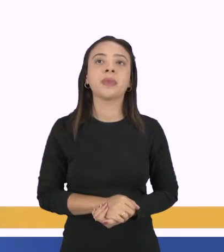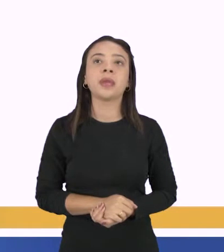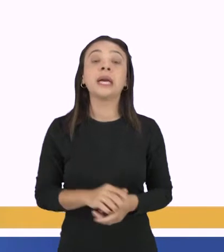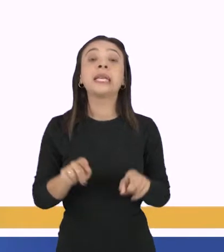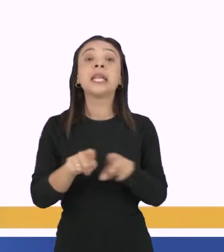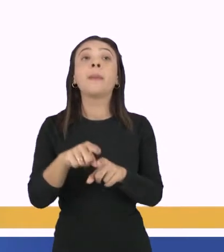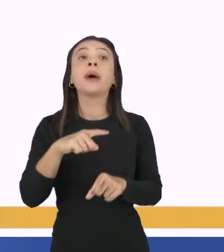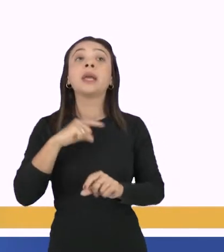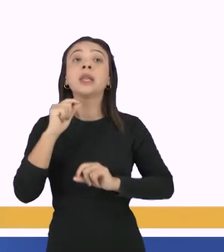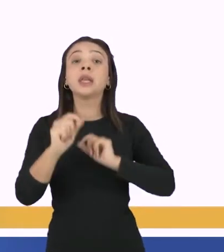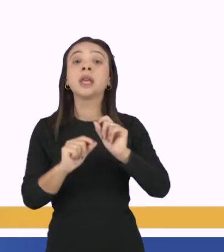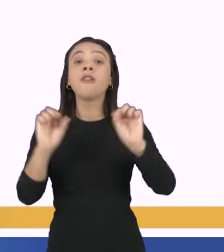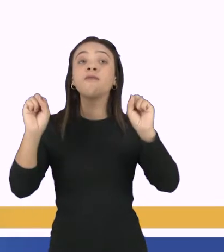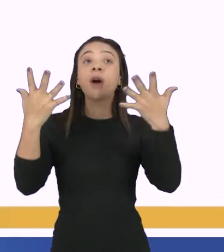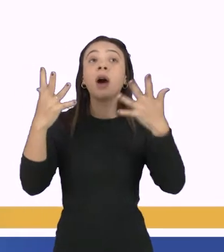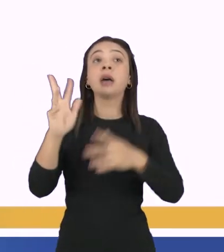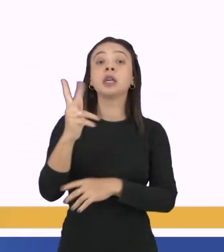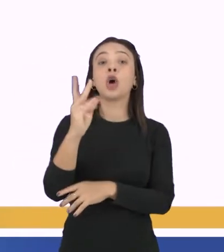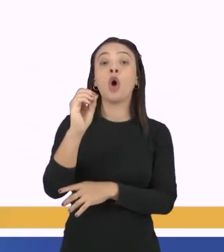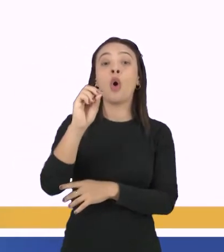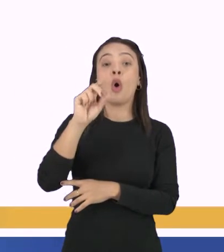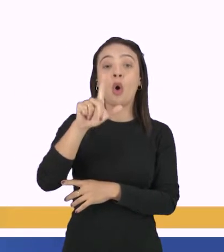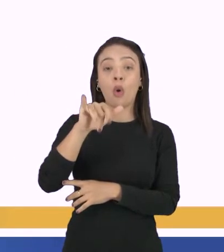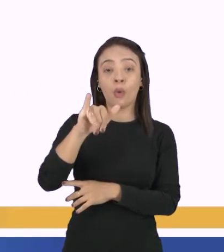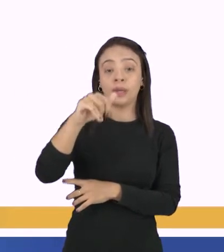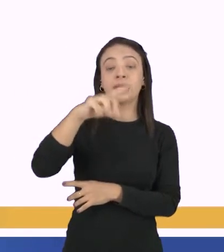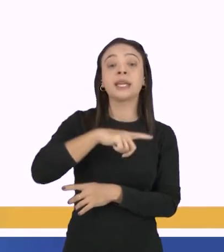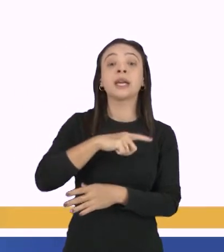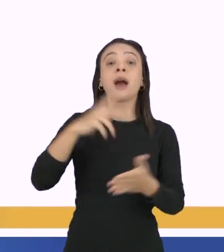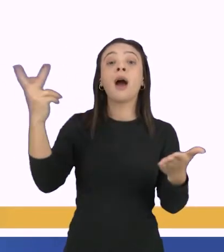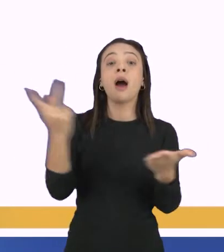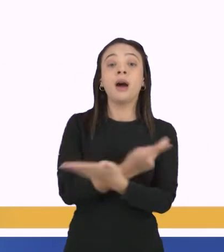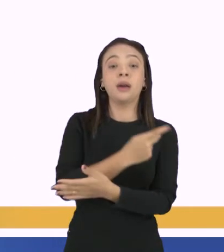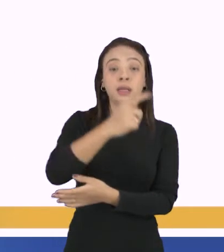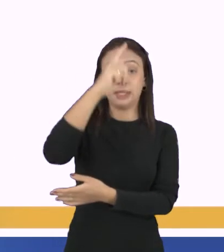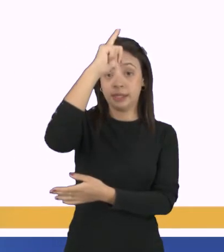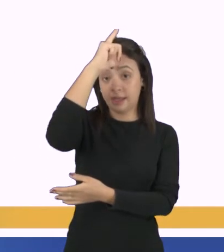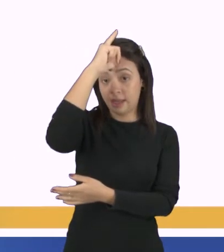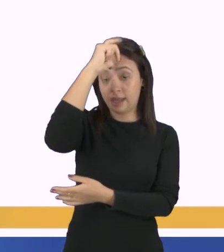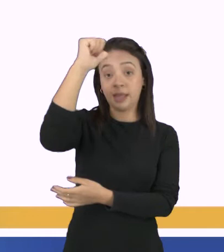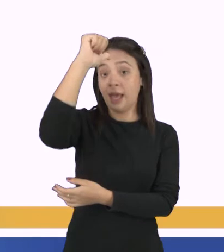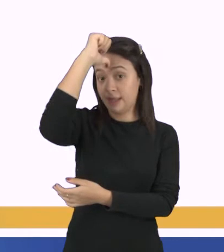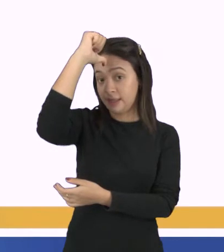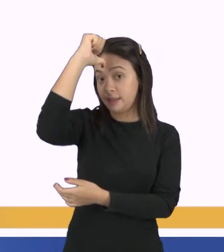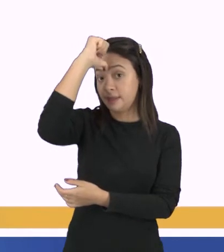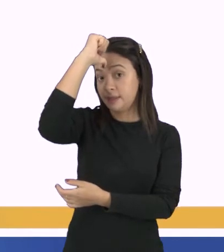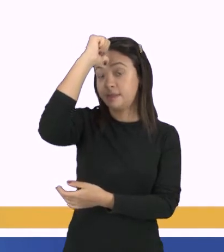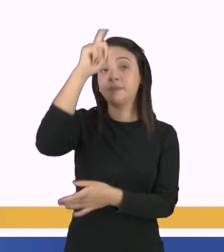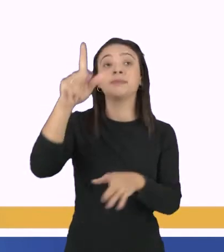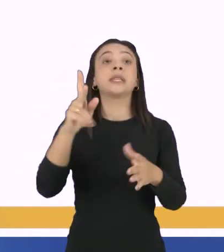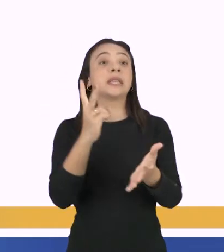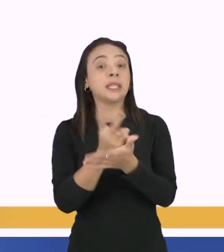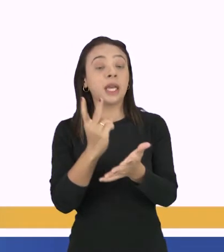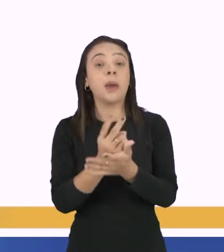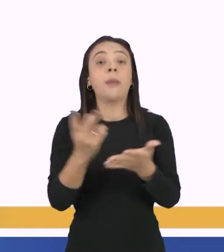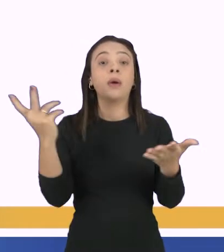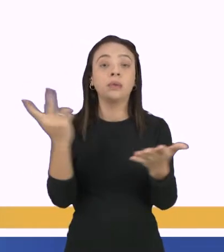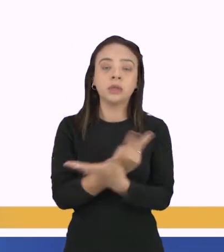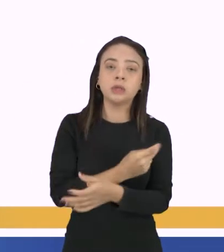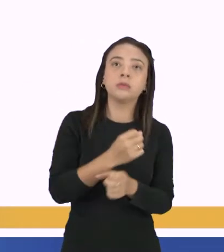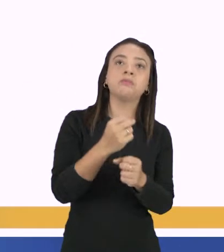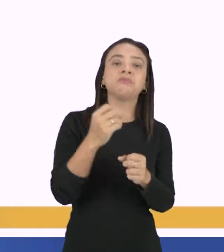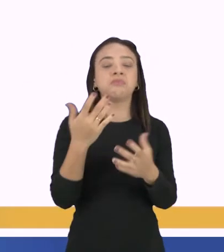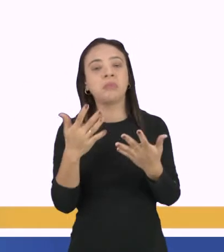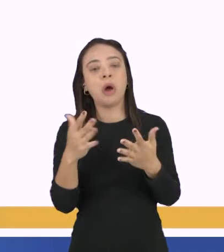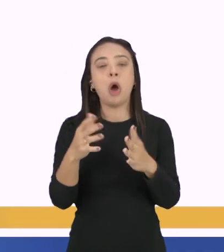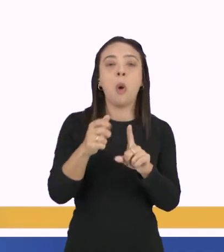Ainda temos aí a celebração Holi da Índia. Bom, o festival é realizado anualmente entre os meses de fevereiro